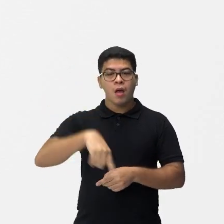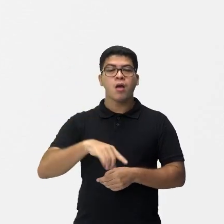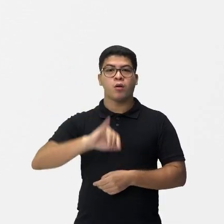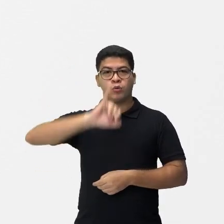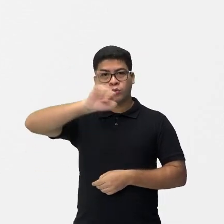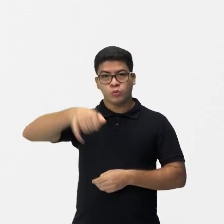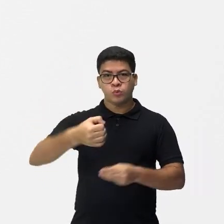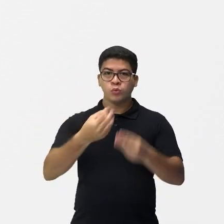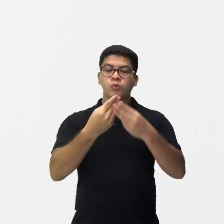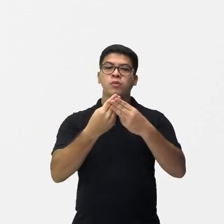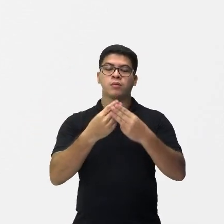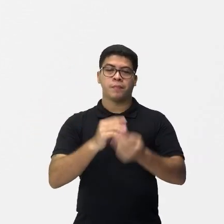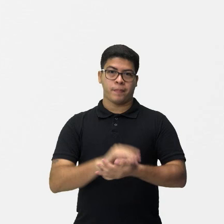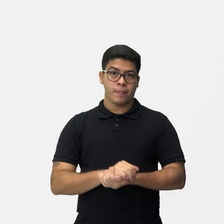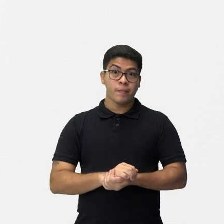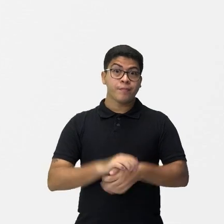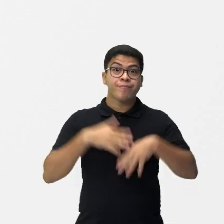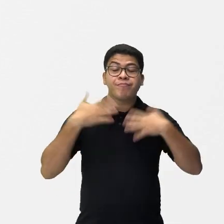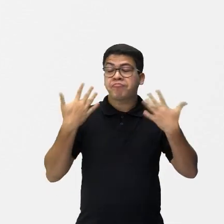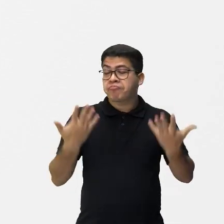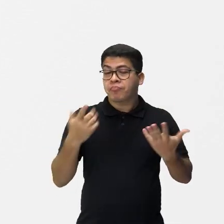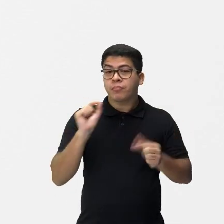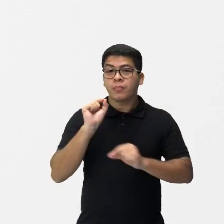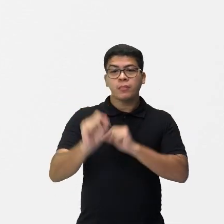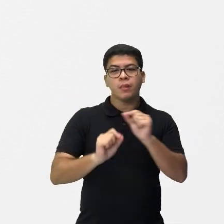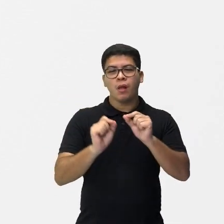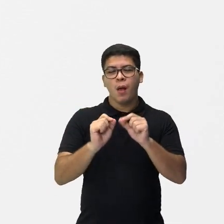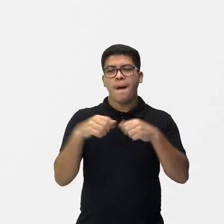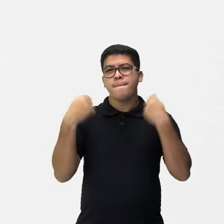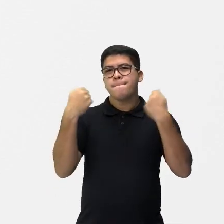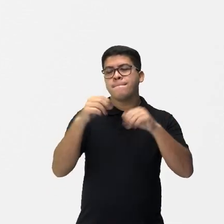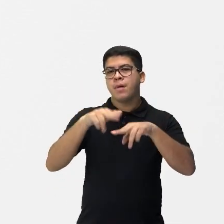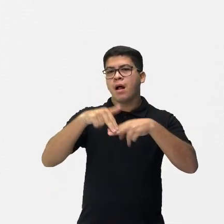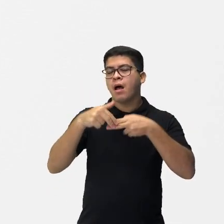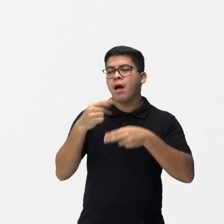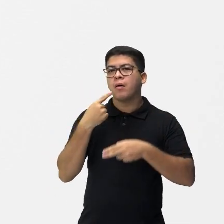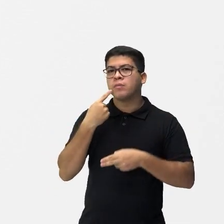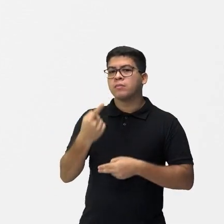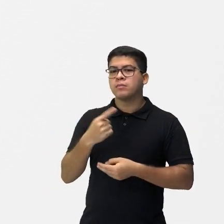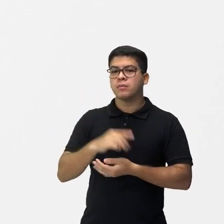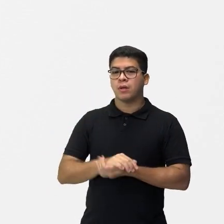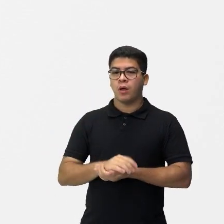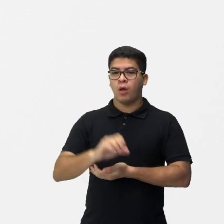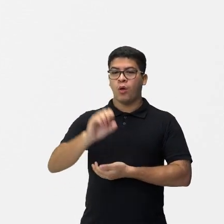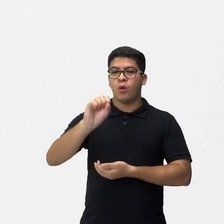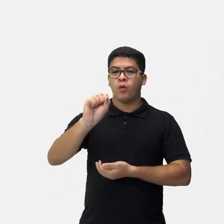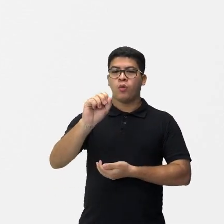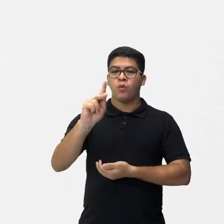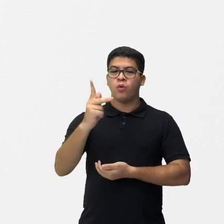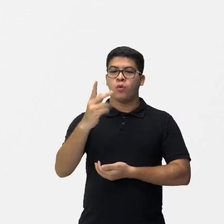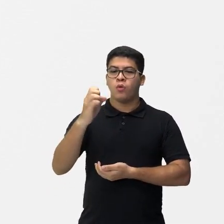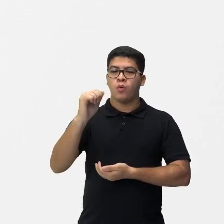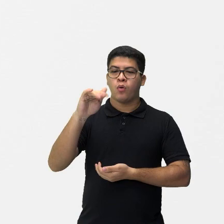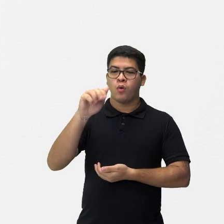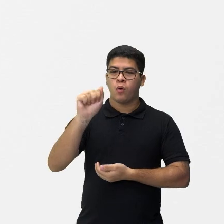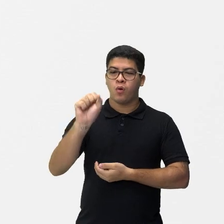o dos judeus. Estes, por sua vez, preferem referir-se a esse genocídio como Shoah, que em hebraico